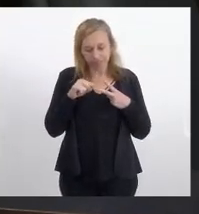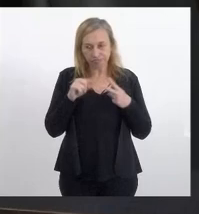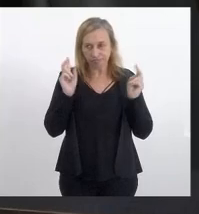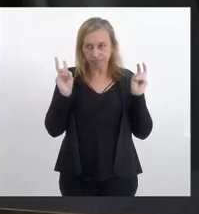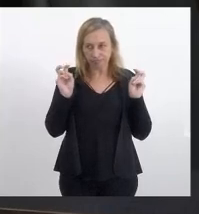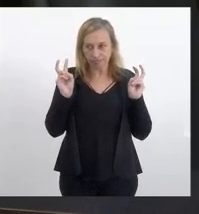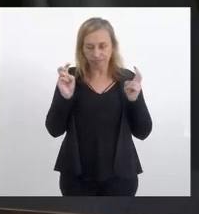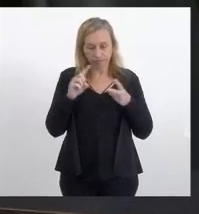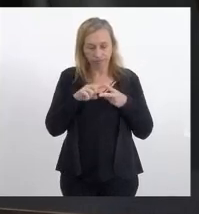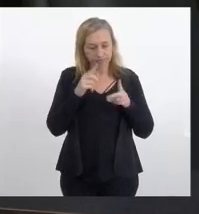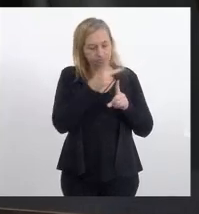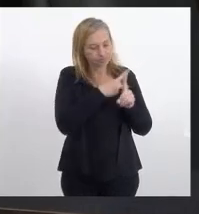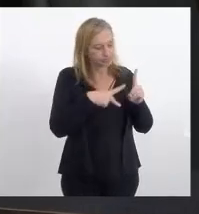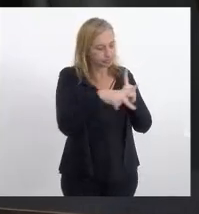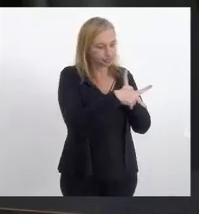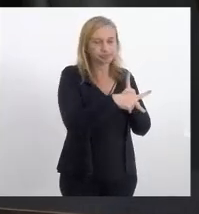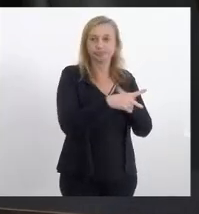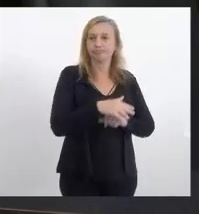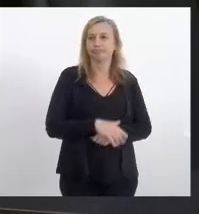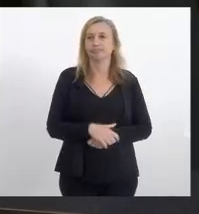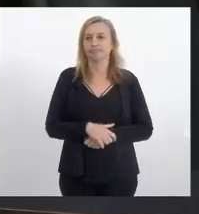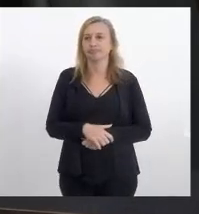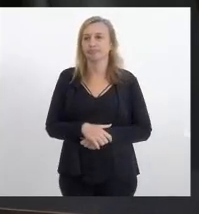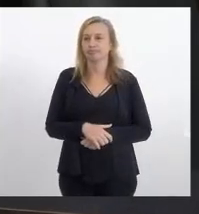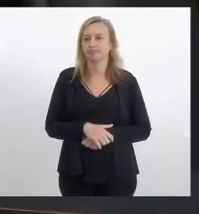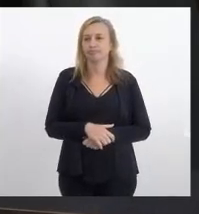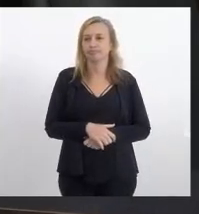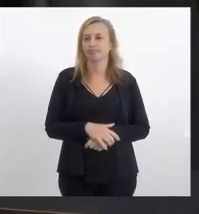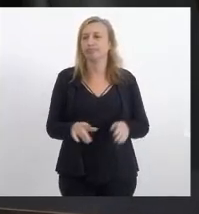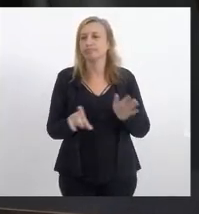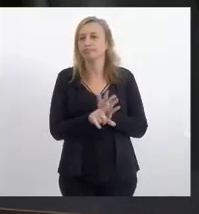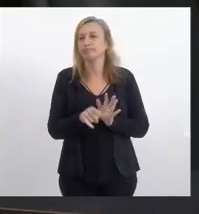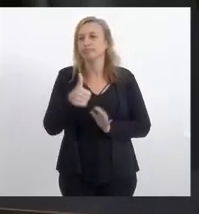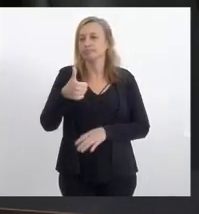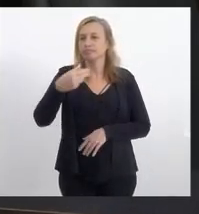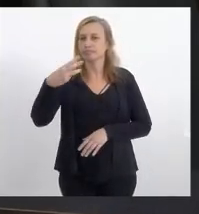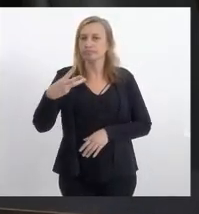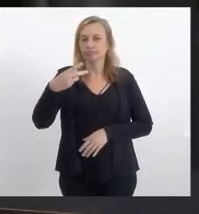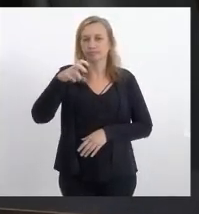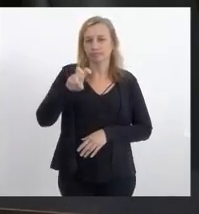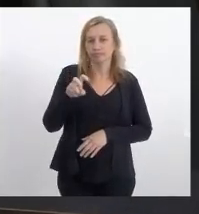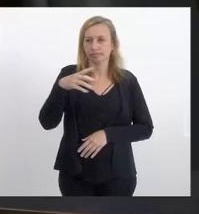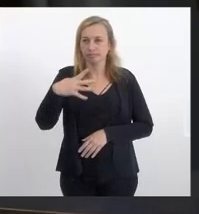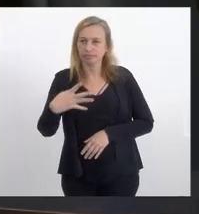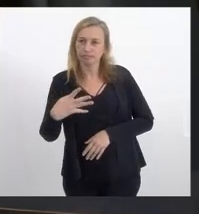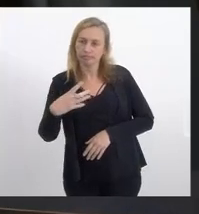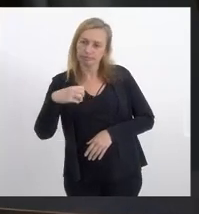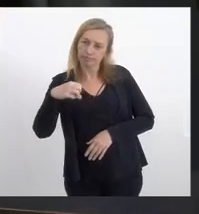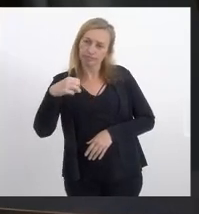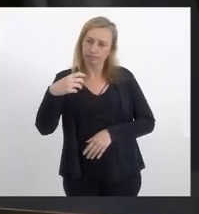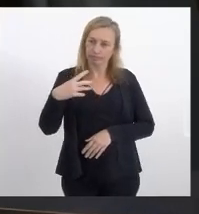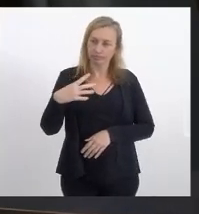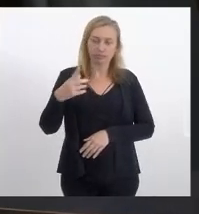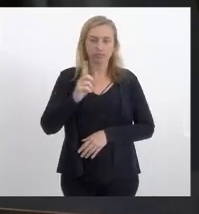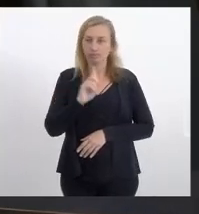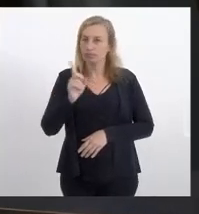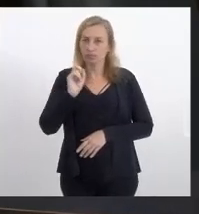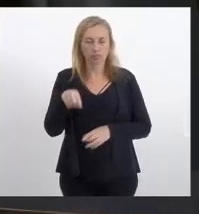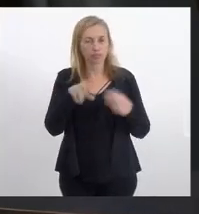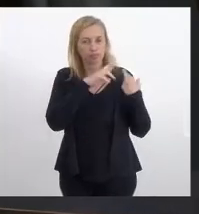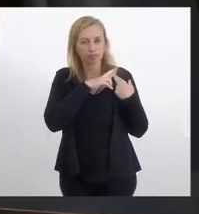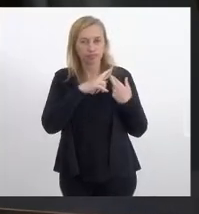o rio previdência a partir da Lei 13.594 ele não é mais